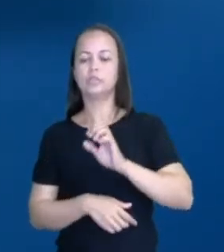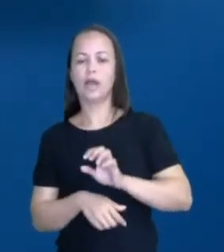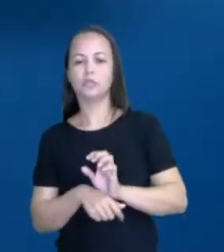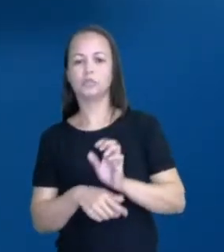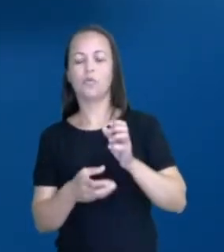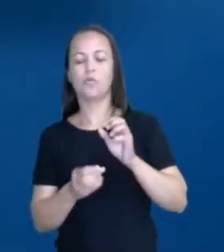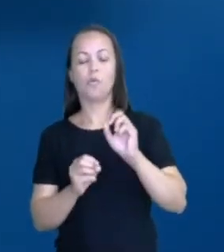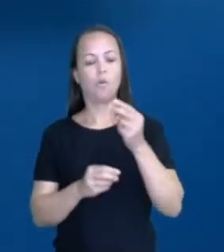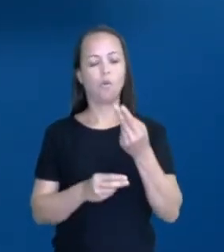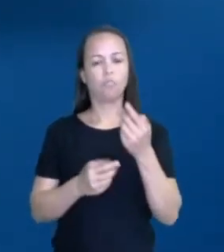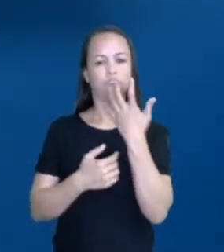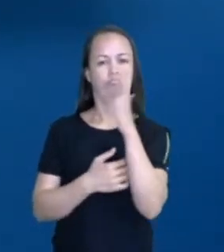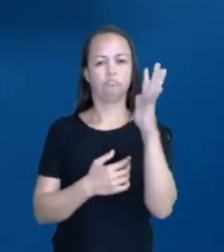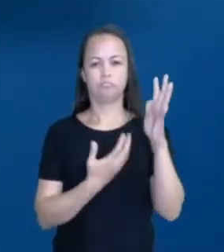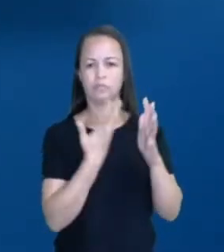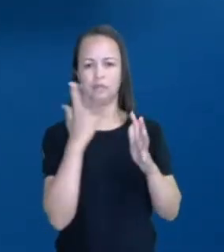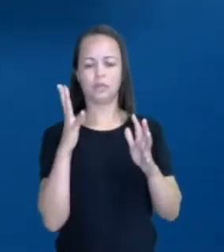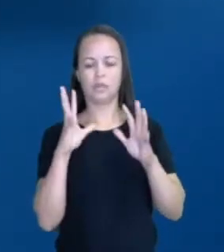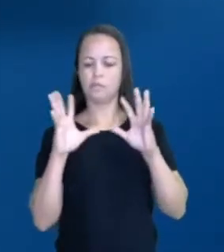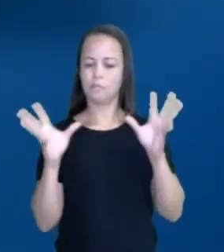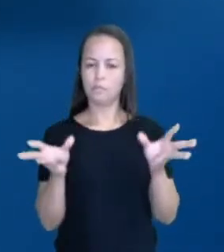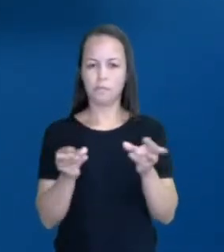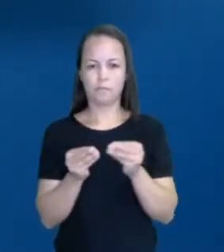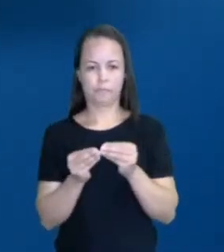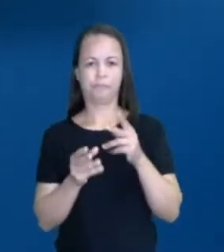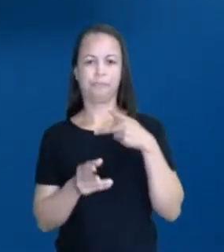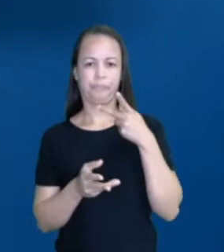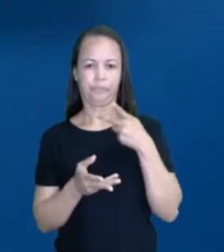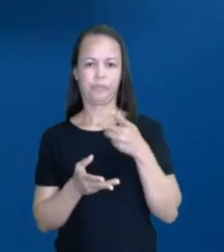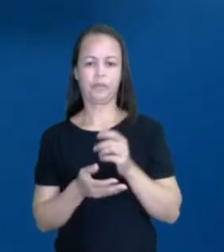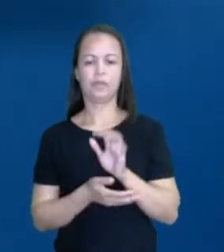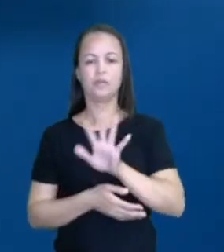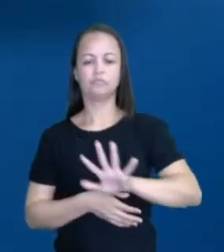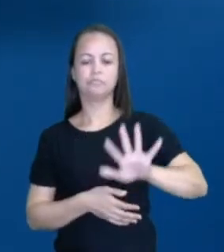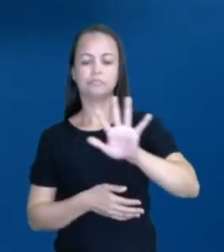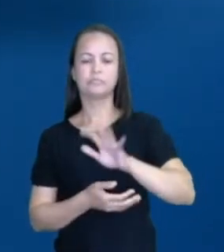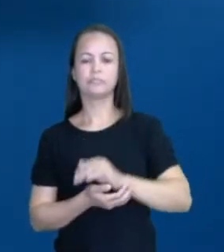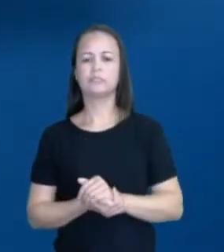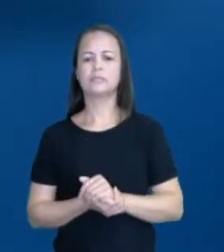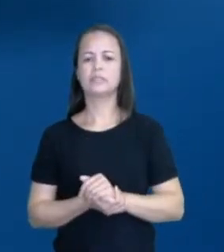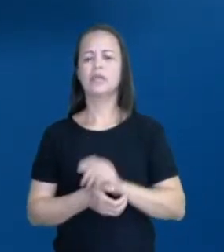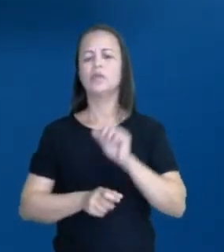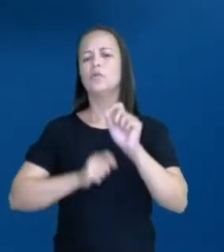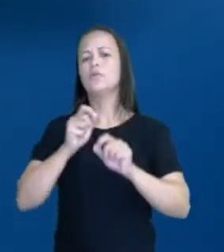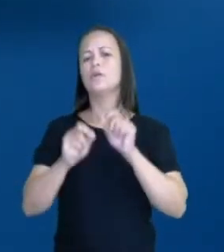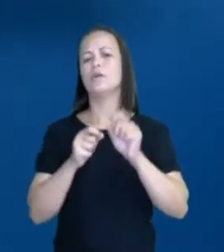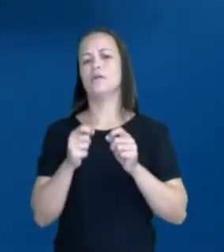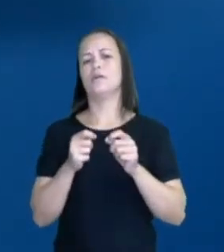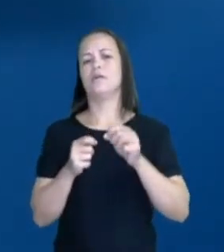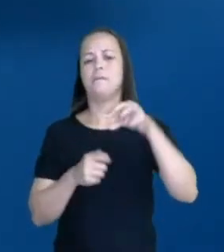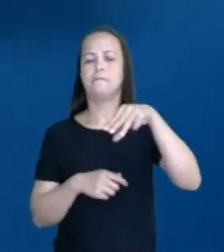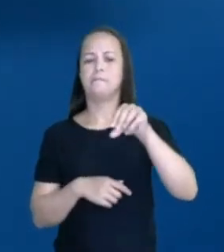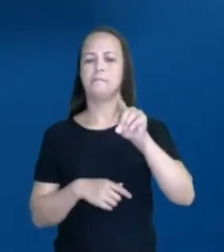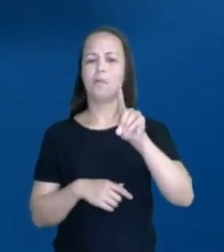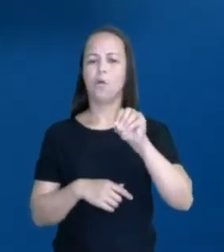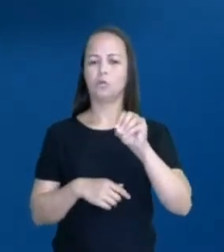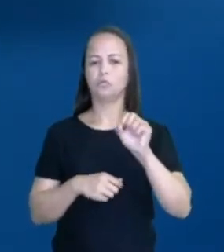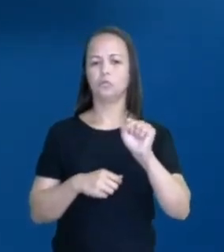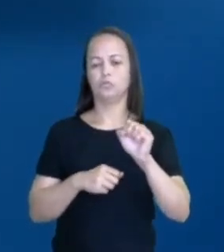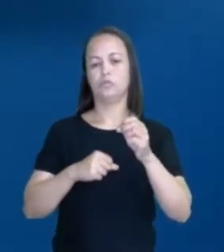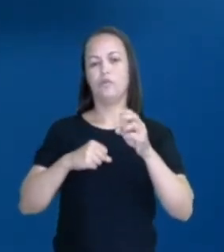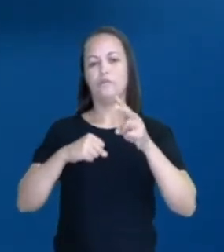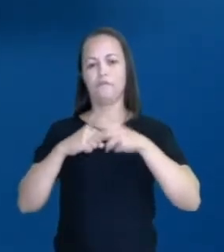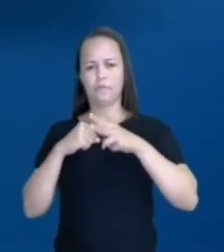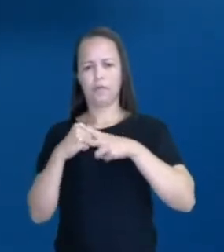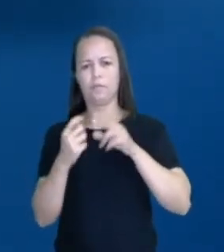da natureza, falando de uma maneira geral. E o que são modos verbais? Por que presente do indicativo?